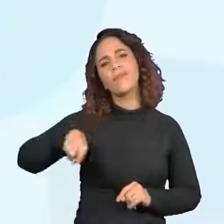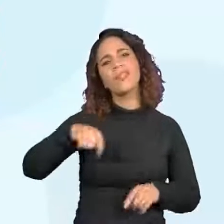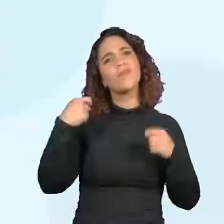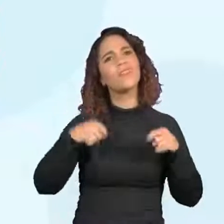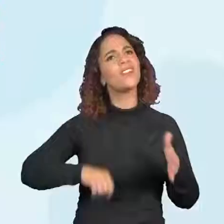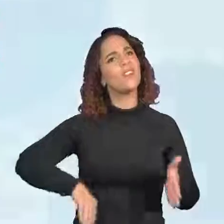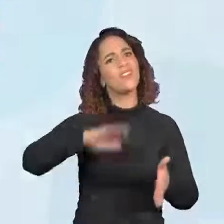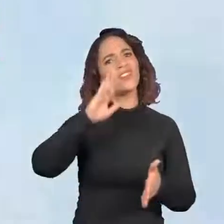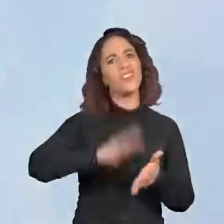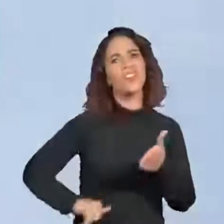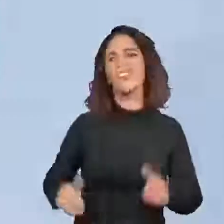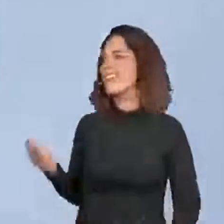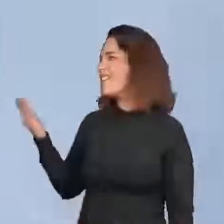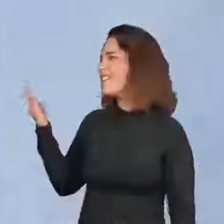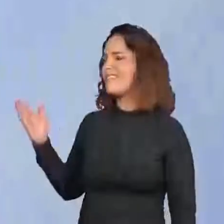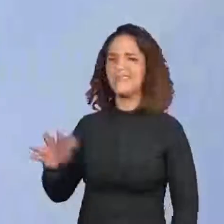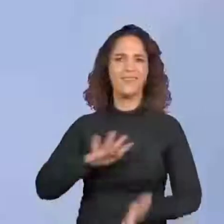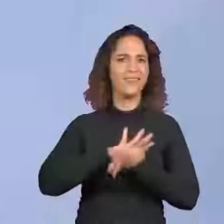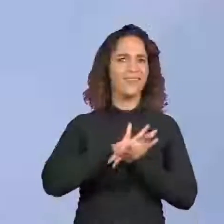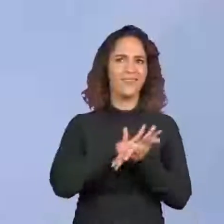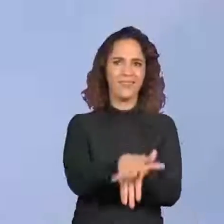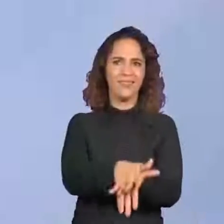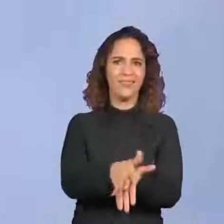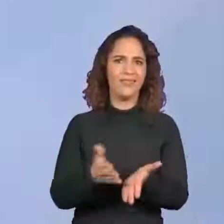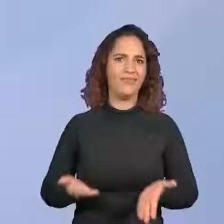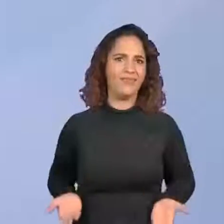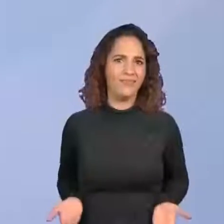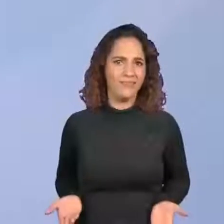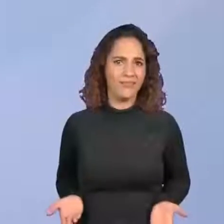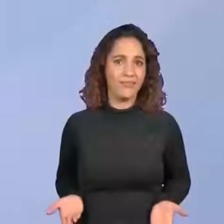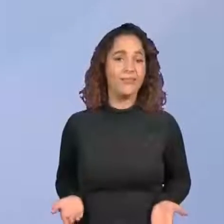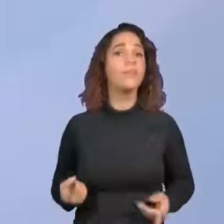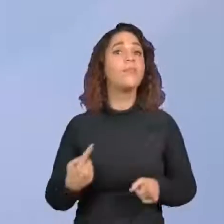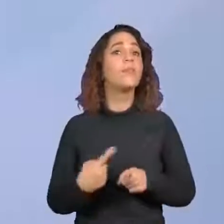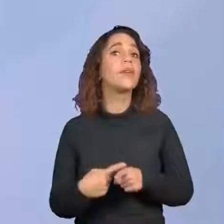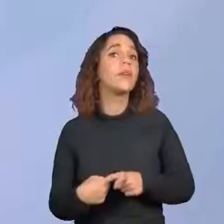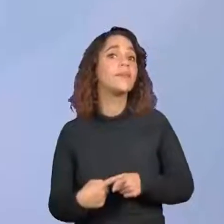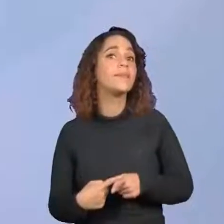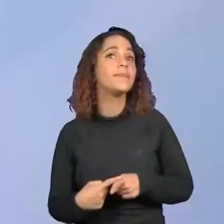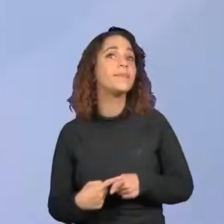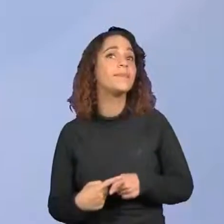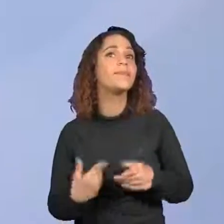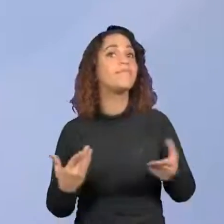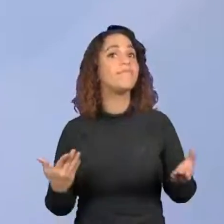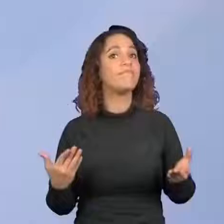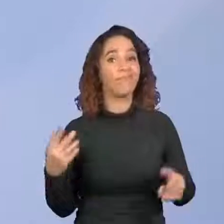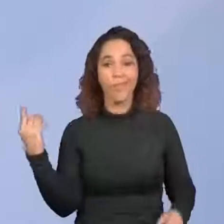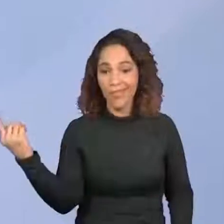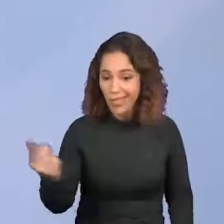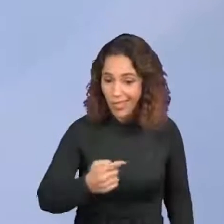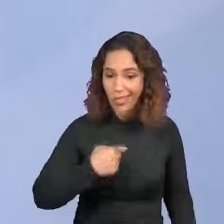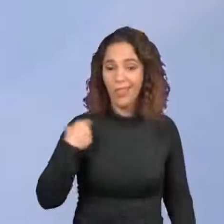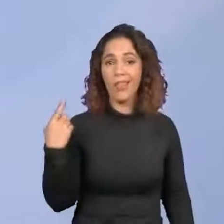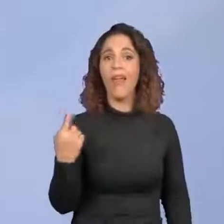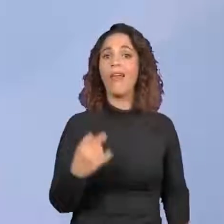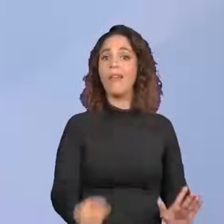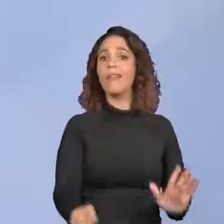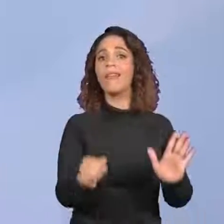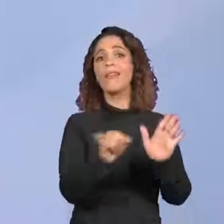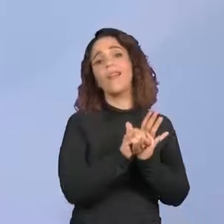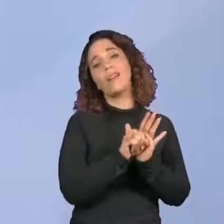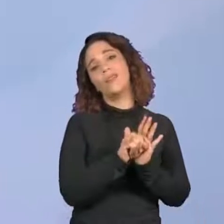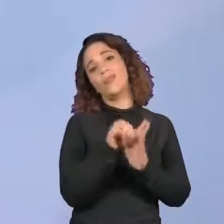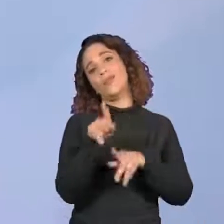essa palavrinha aqui, ó, discriminação. Porque, ao final, nós todos temos a nossa identidade,